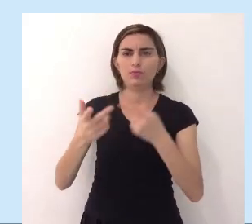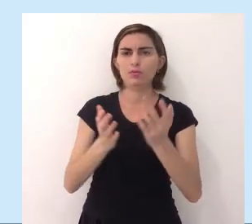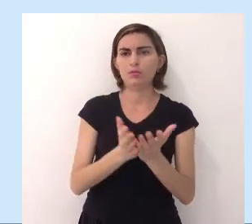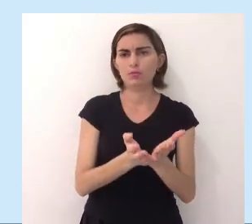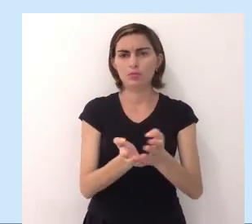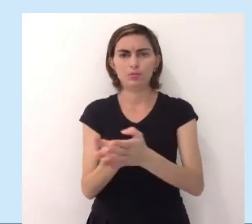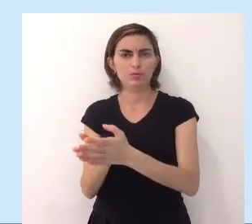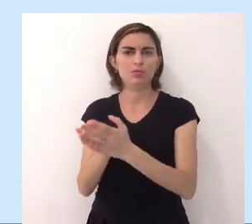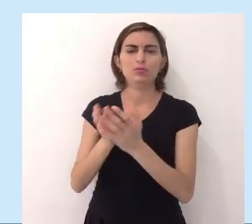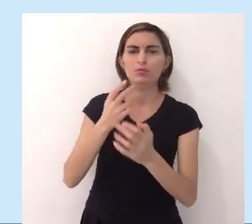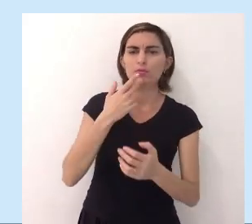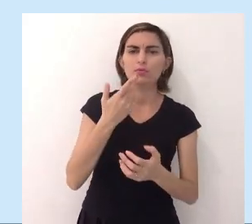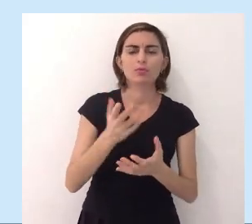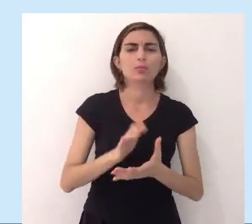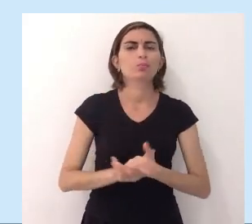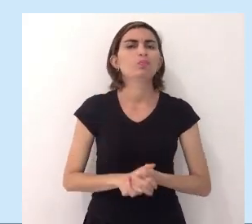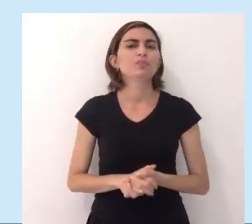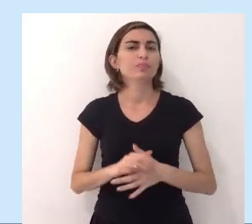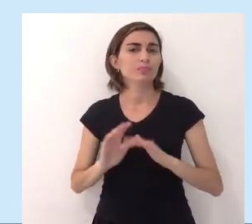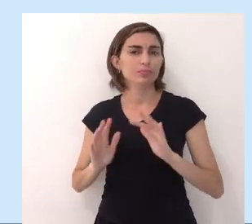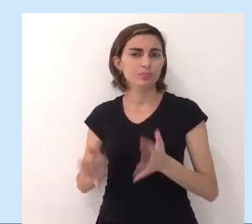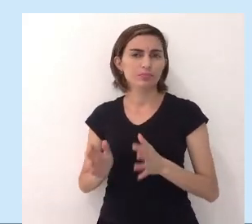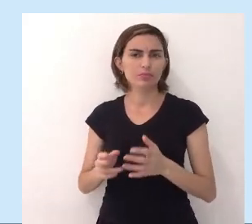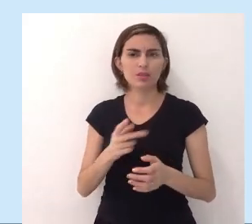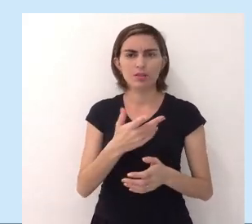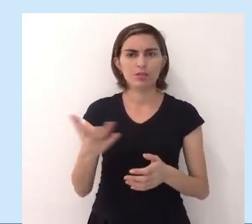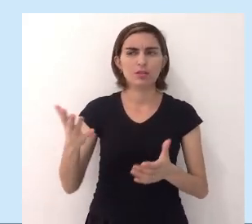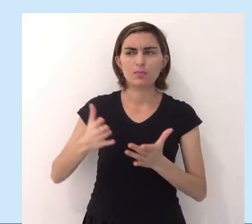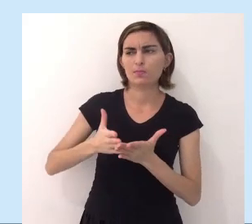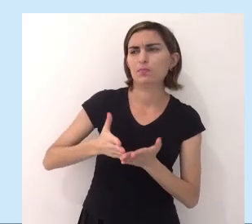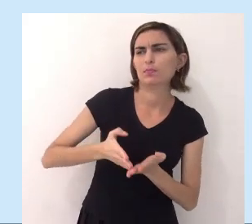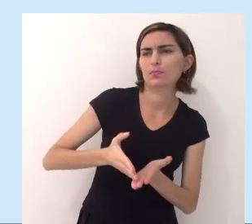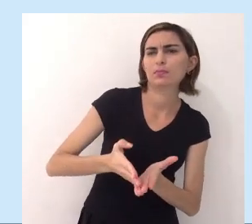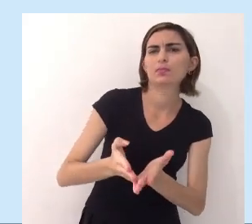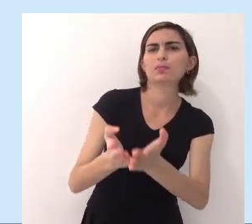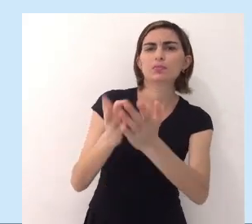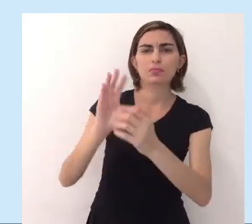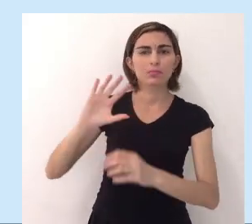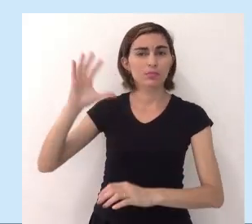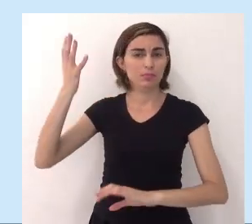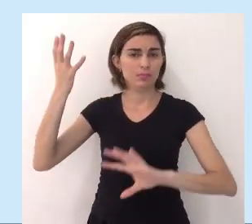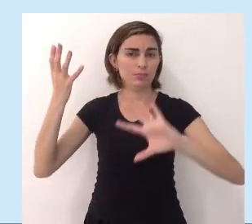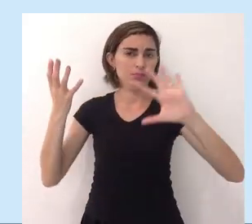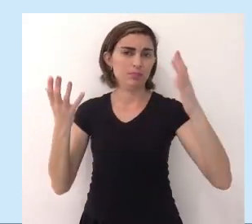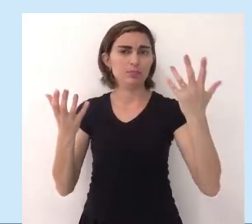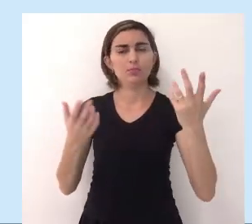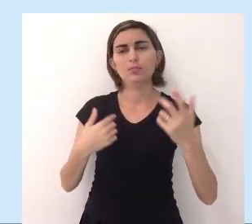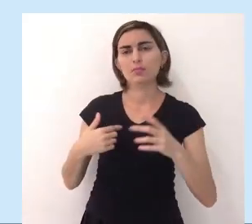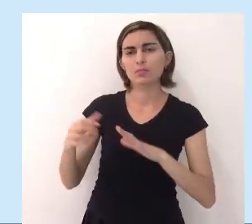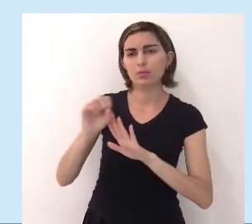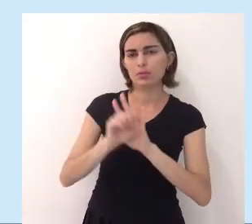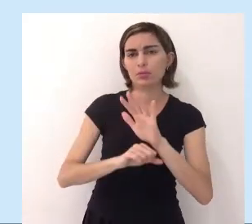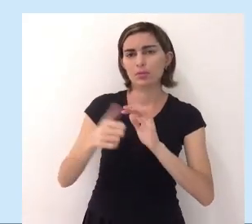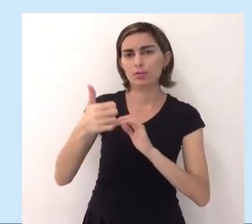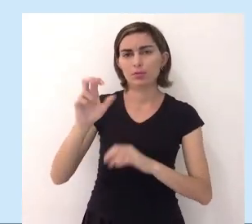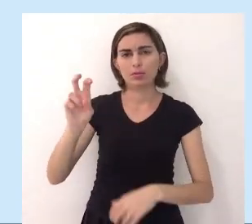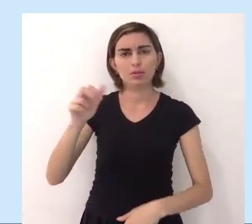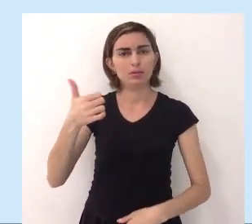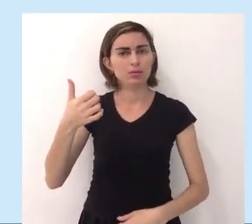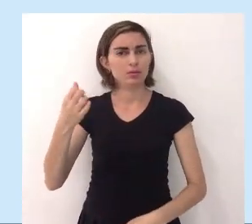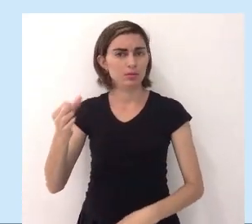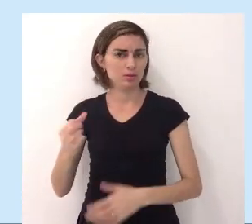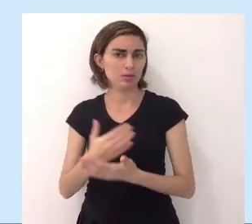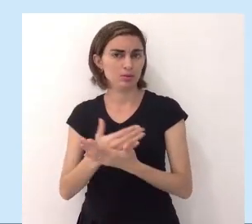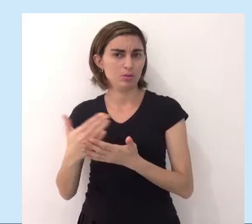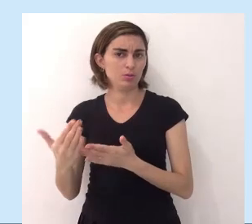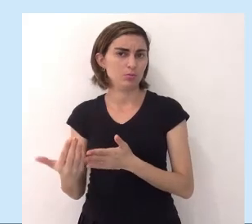gente já vem falando sobre grandes navegações, né? Essas grandes navegações, elas aconteceram entre os séculos XV e XVI,